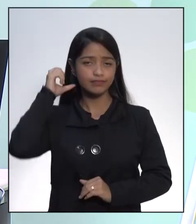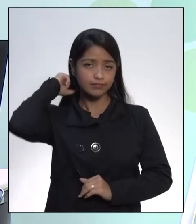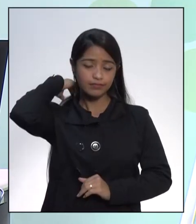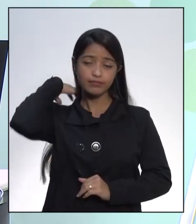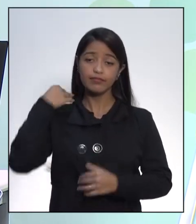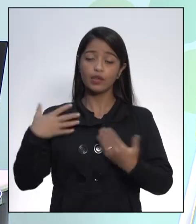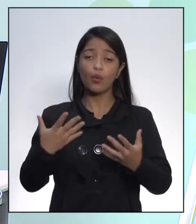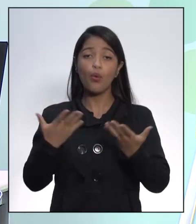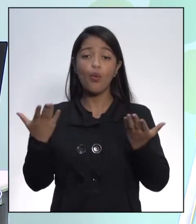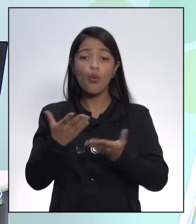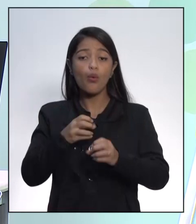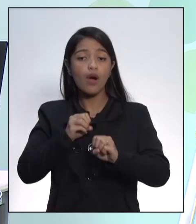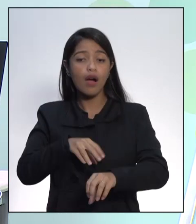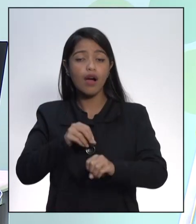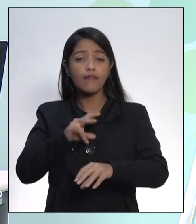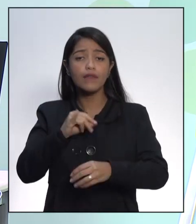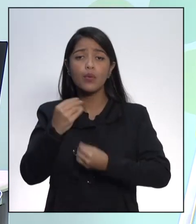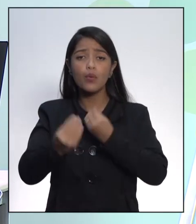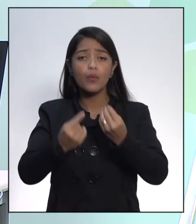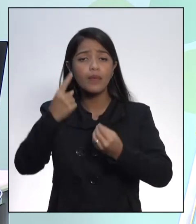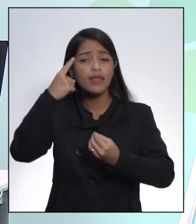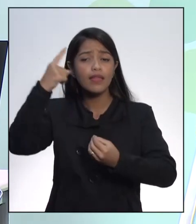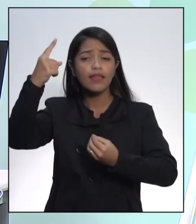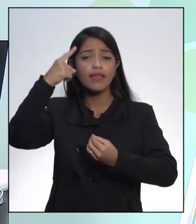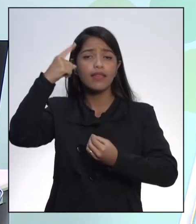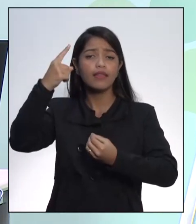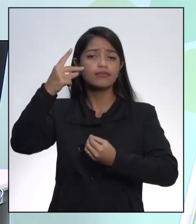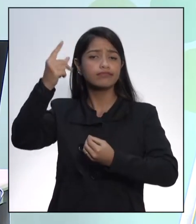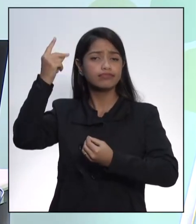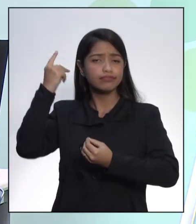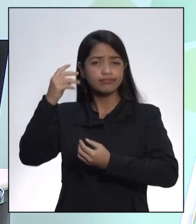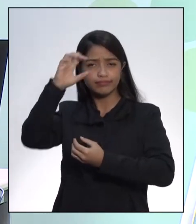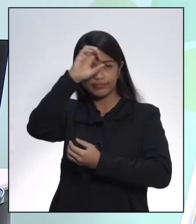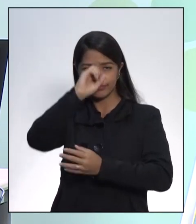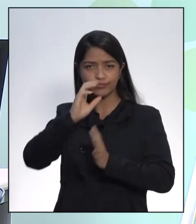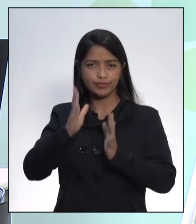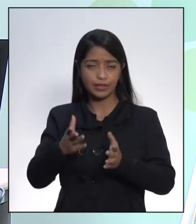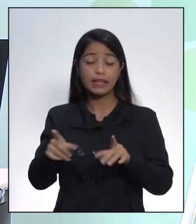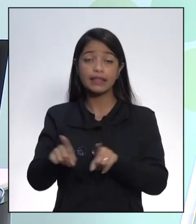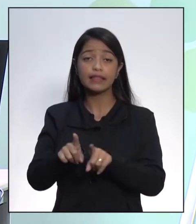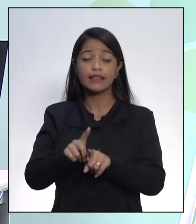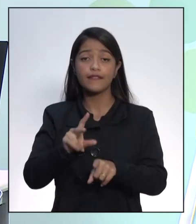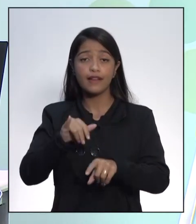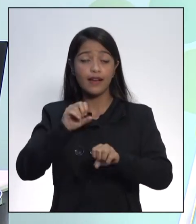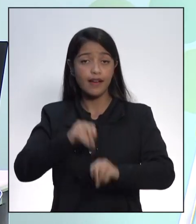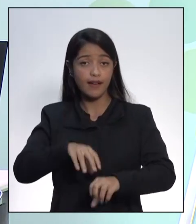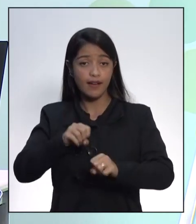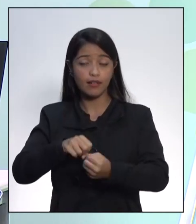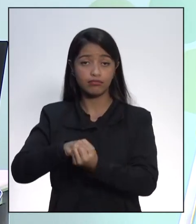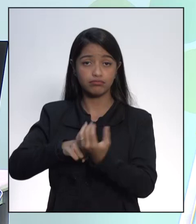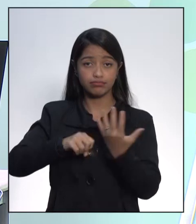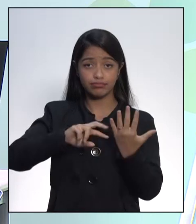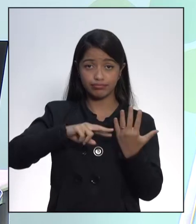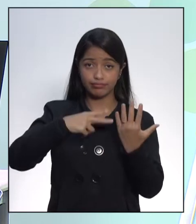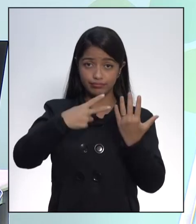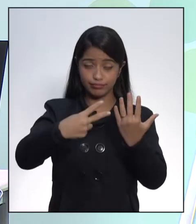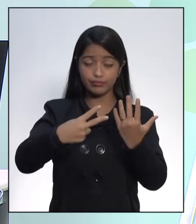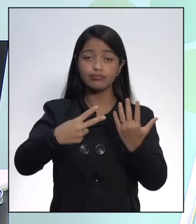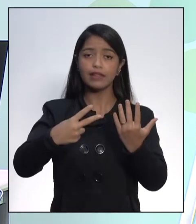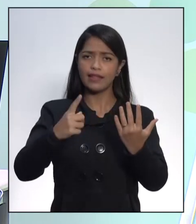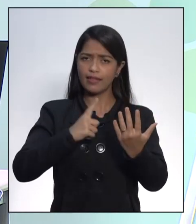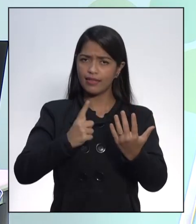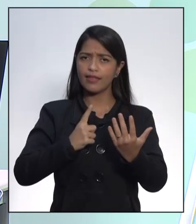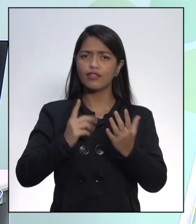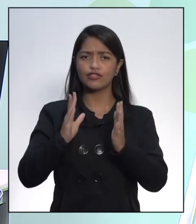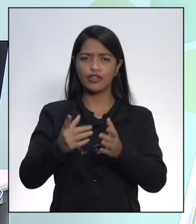hoje relembrando alguns conceitos e também a aula de potenciação que foi dada, ela encontra-se